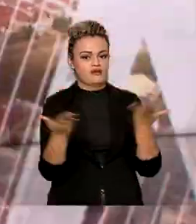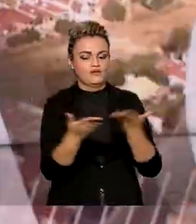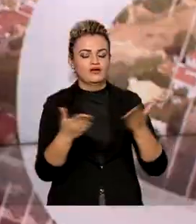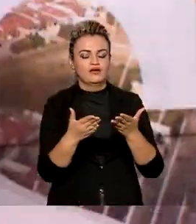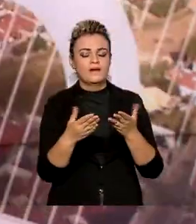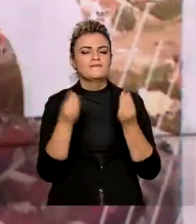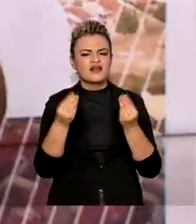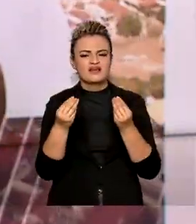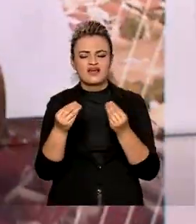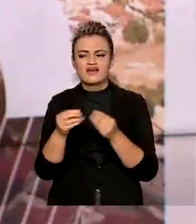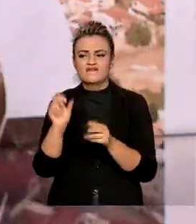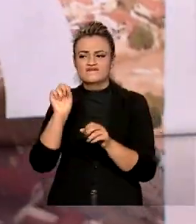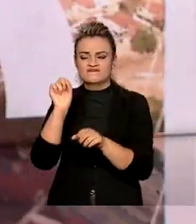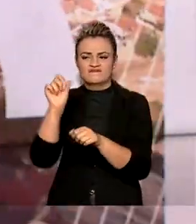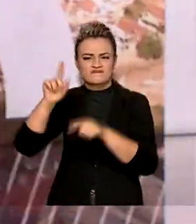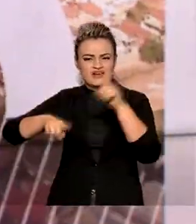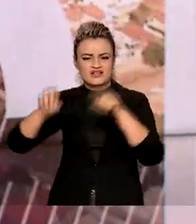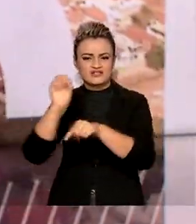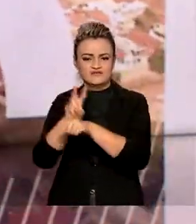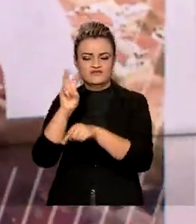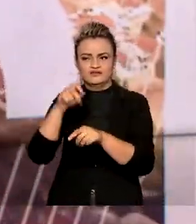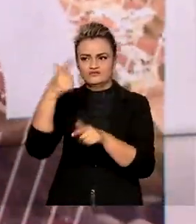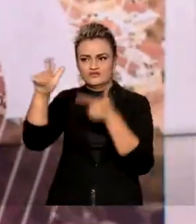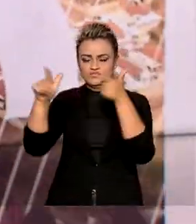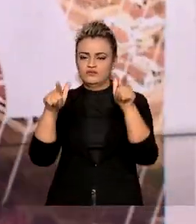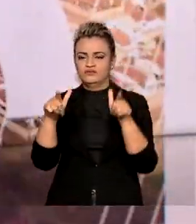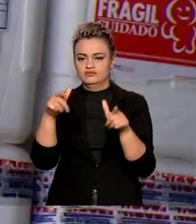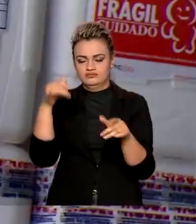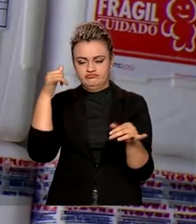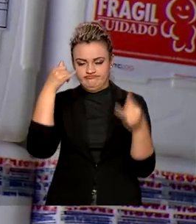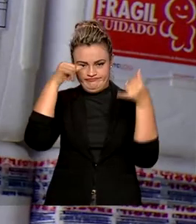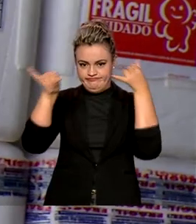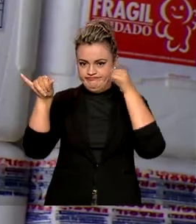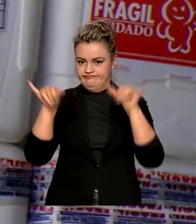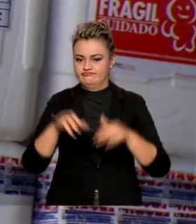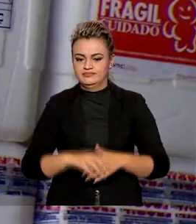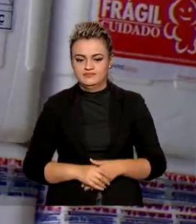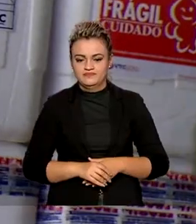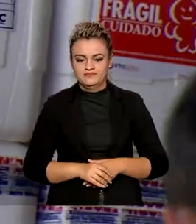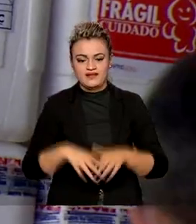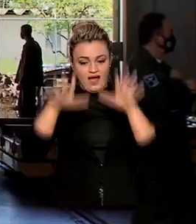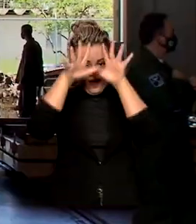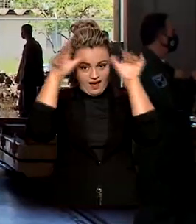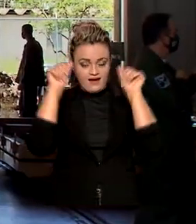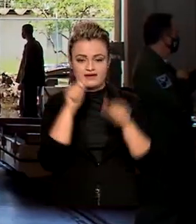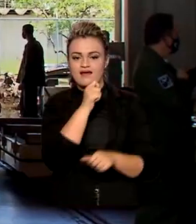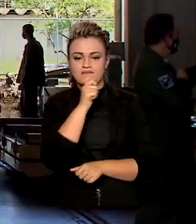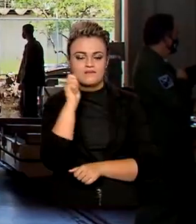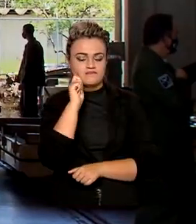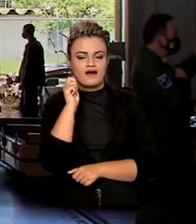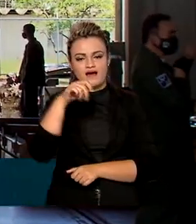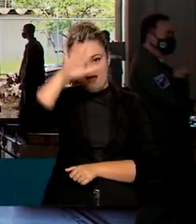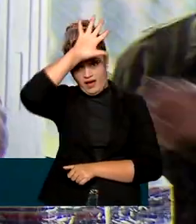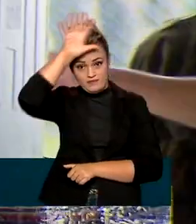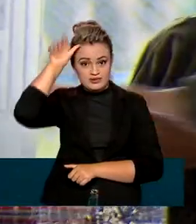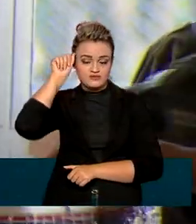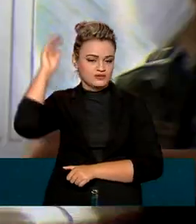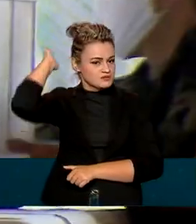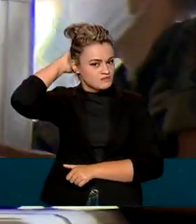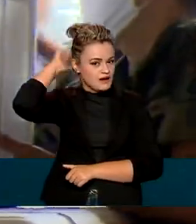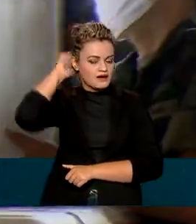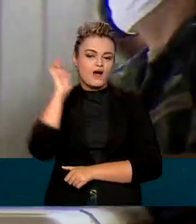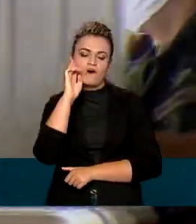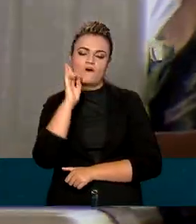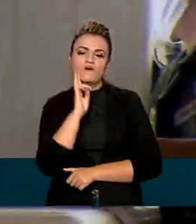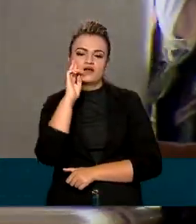quer evitar a entrada no Brasil de variantes do coronavírus. Acre, Amapá, Amazonas, Pará, Roraima